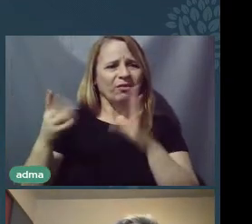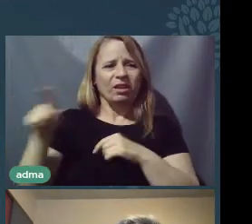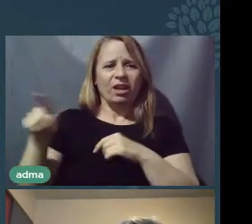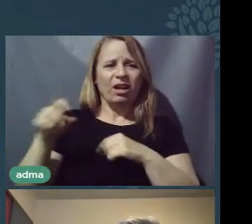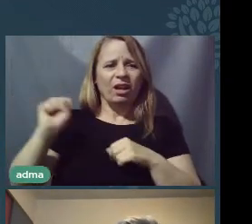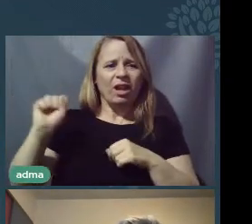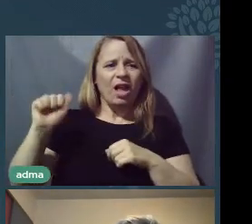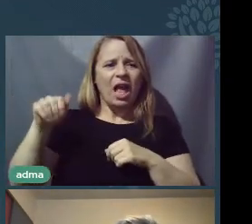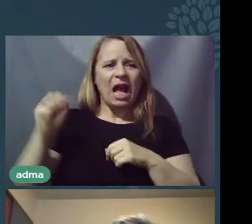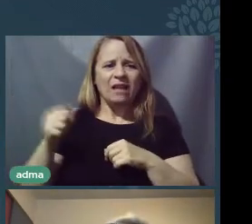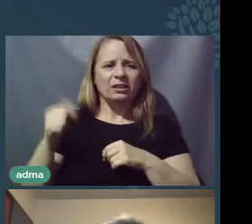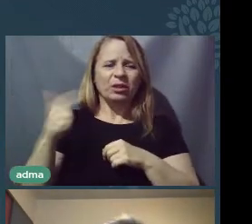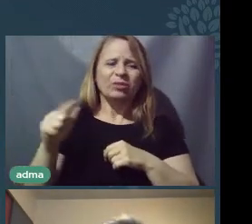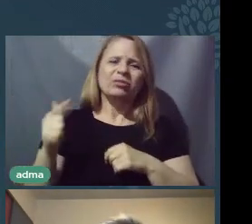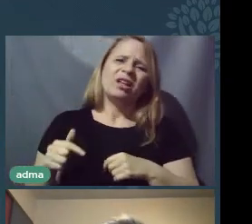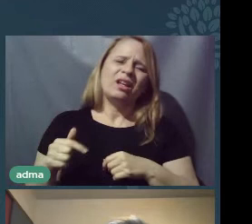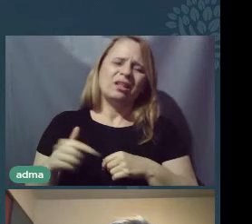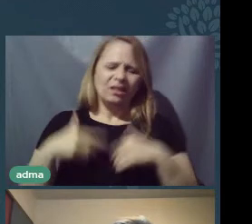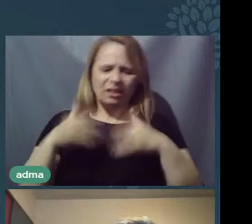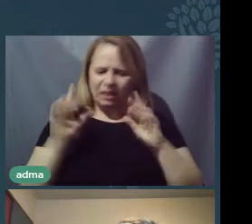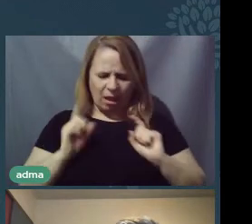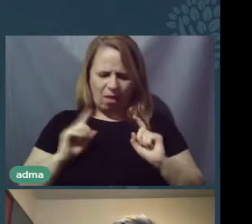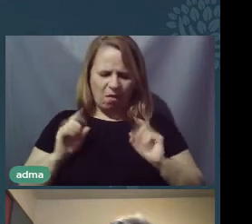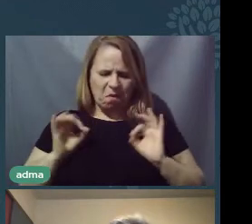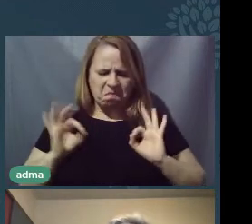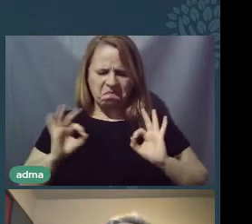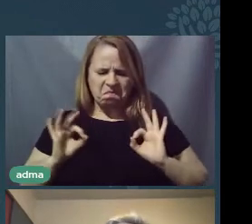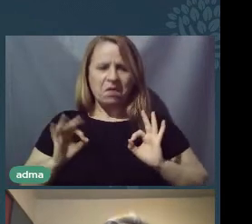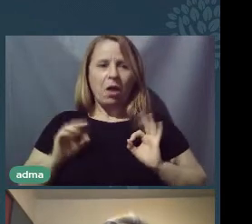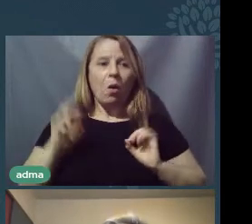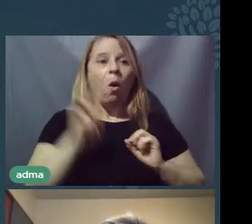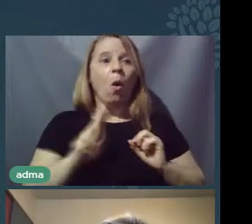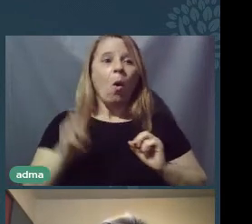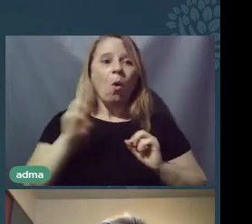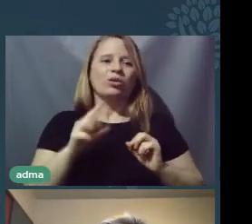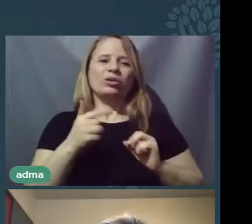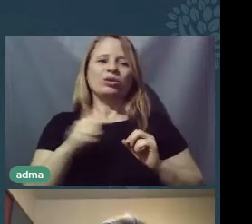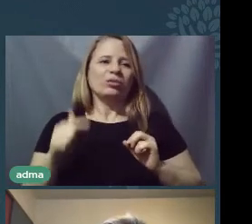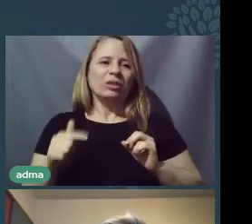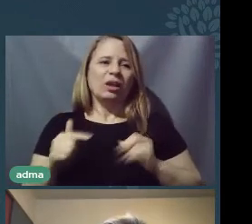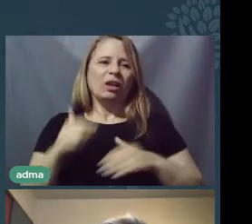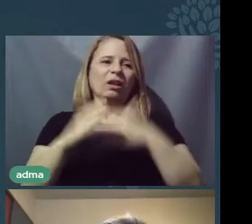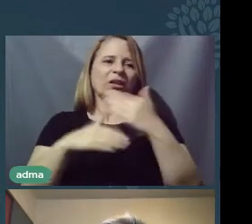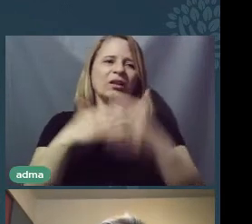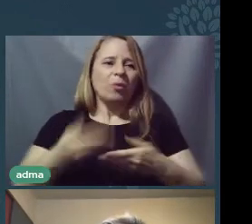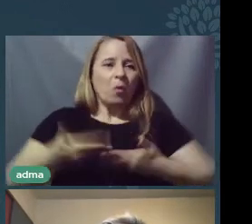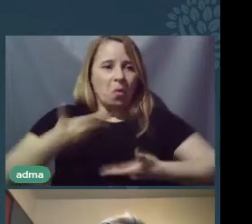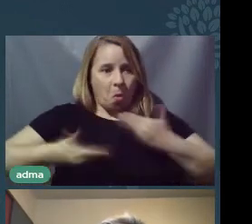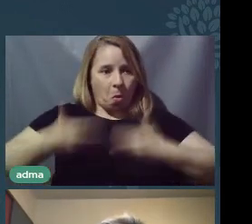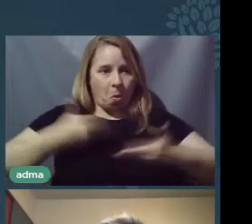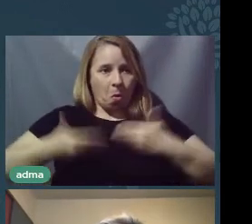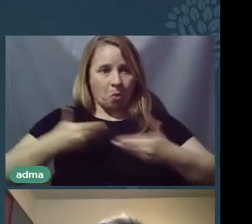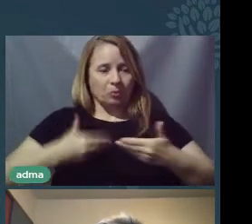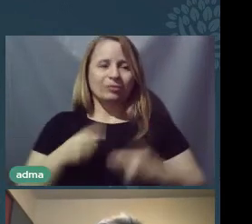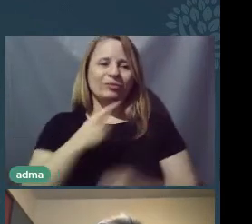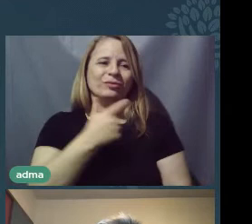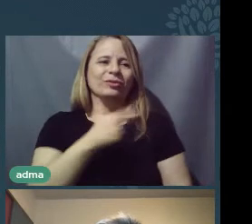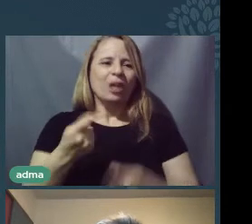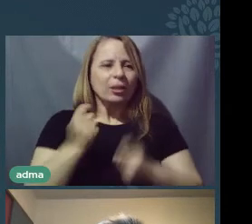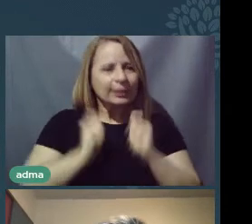asma. Então, é preferível ele negar, ele não usa um medicamento, e aí a falta de controle. São